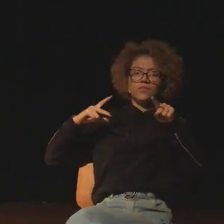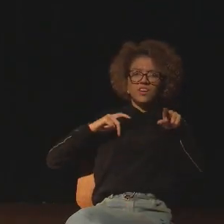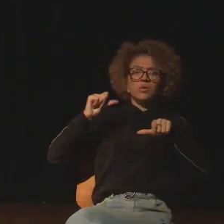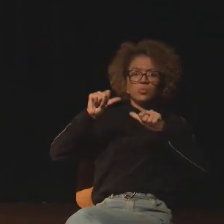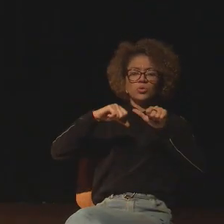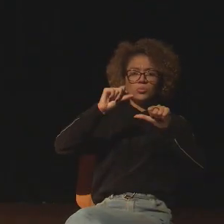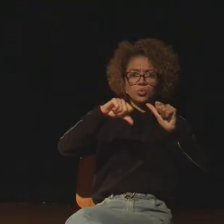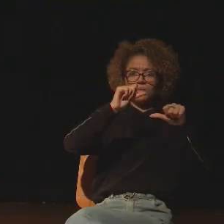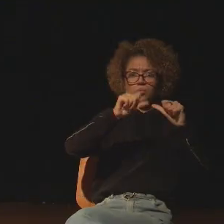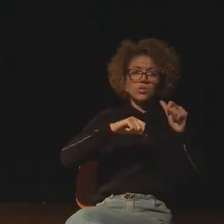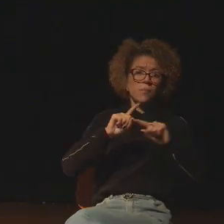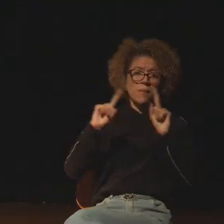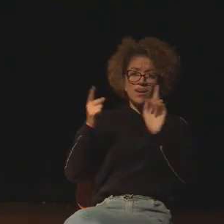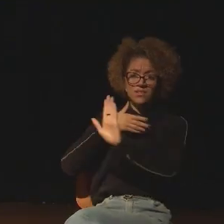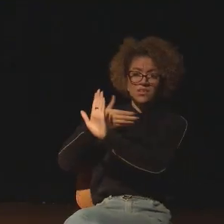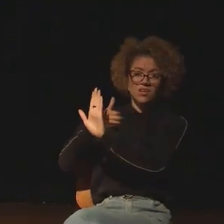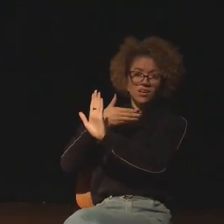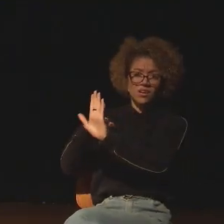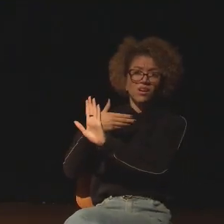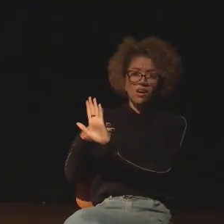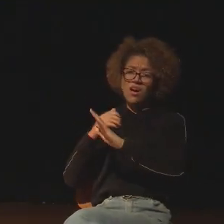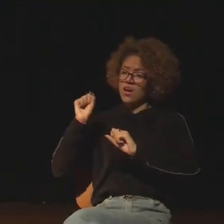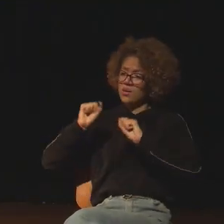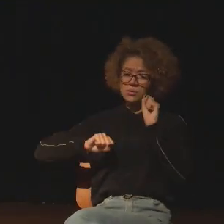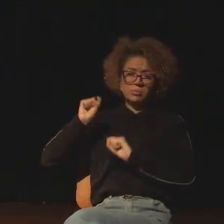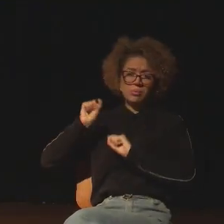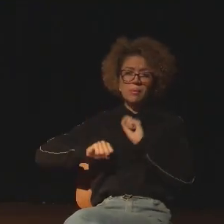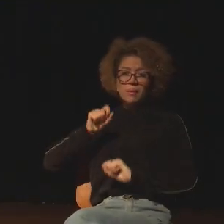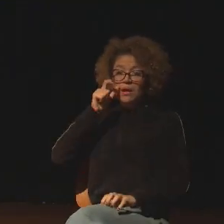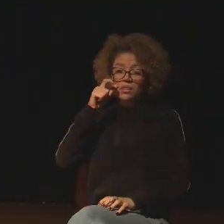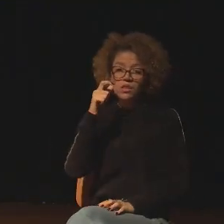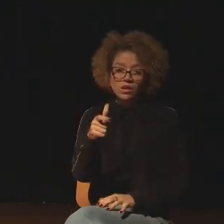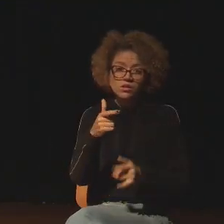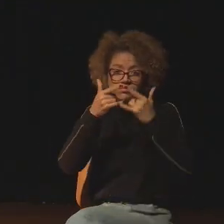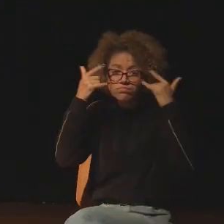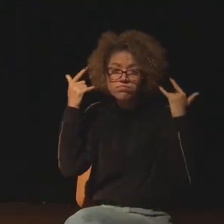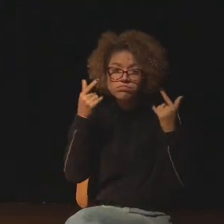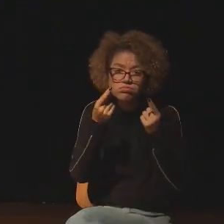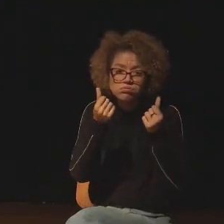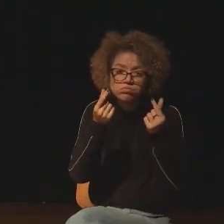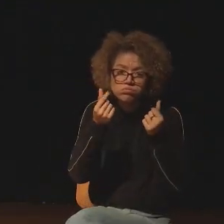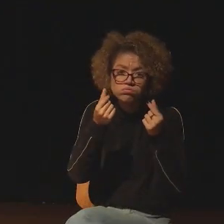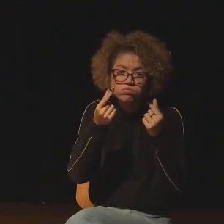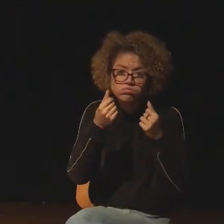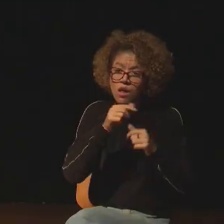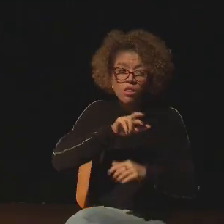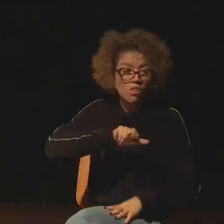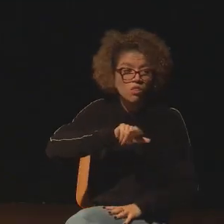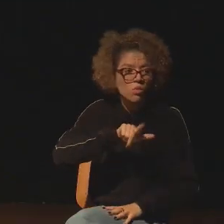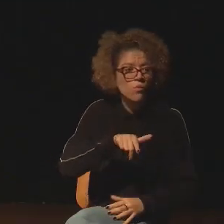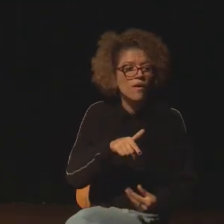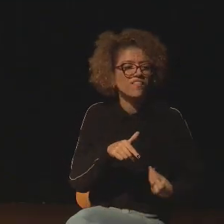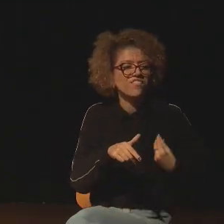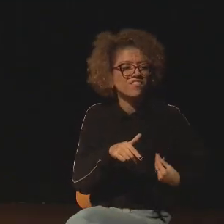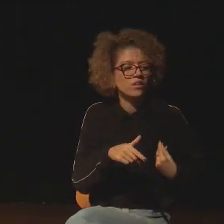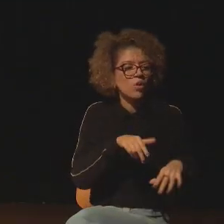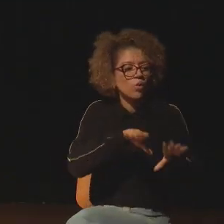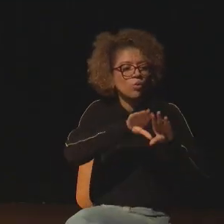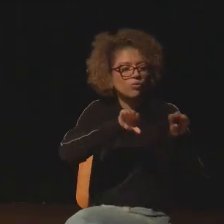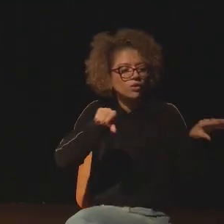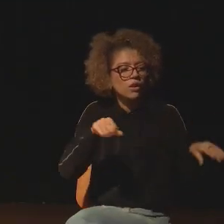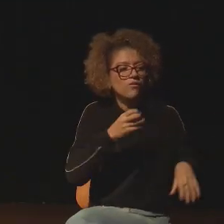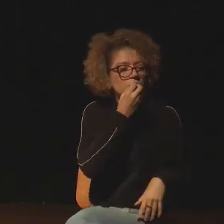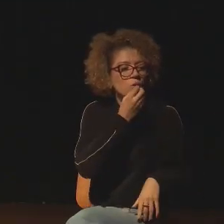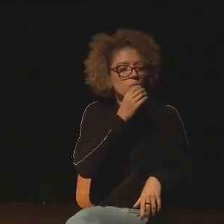iniciativa privada visa lucro, ela não visa o bem-estar. Então, eu digo até para essa, como até colocaram, que não seja culpa